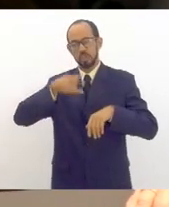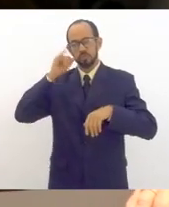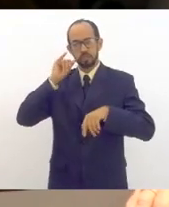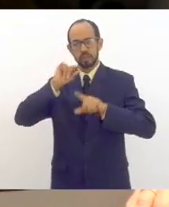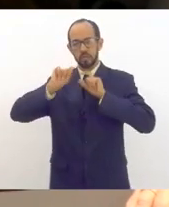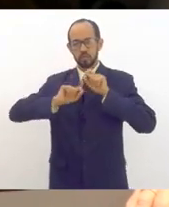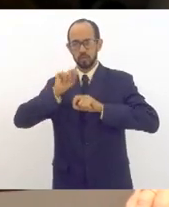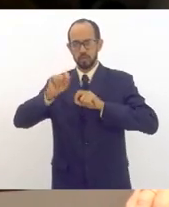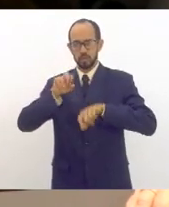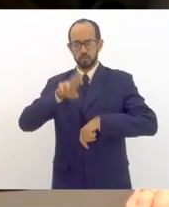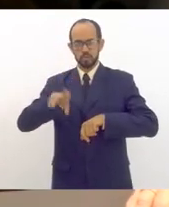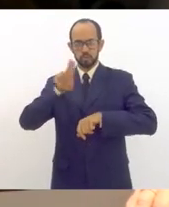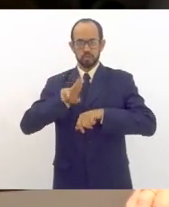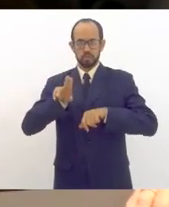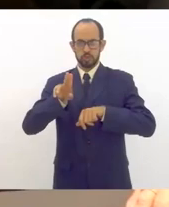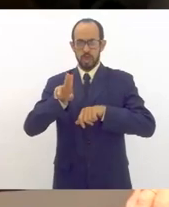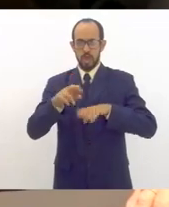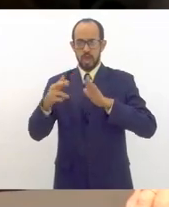dispositivo